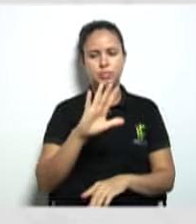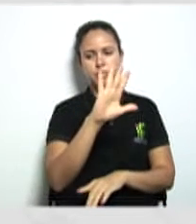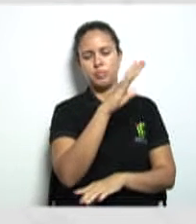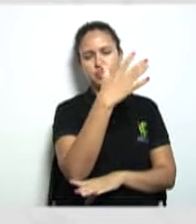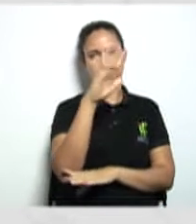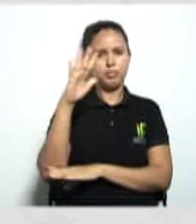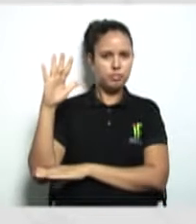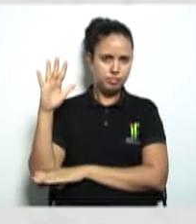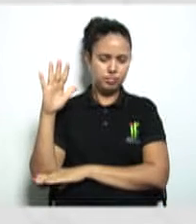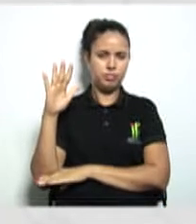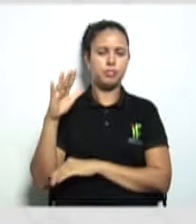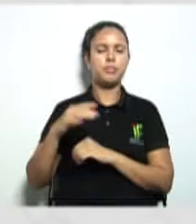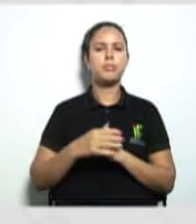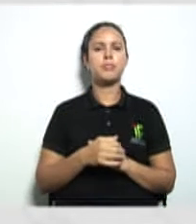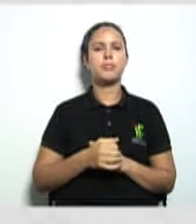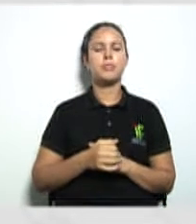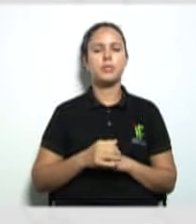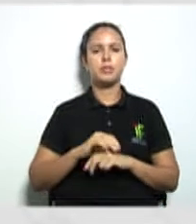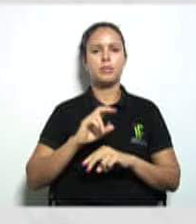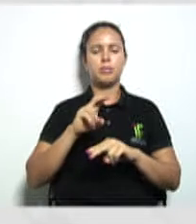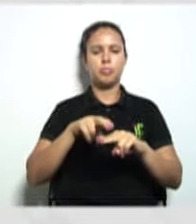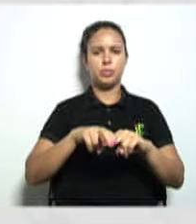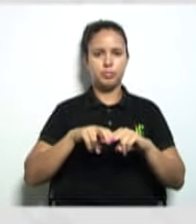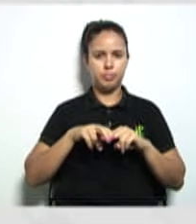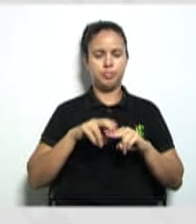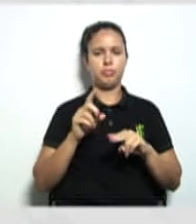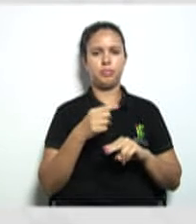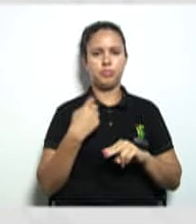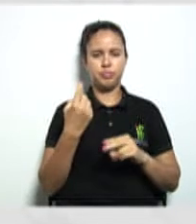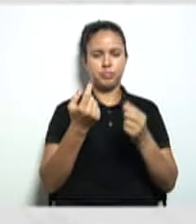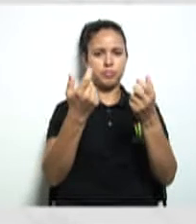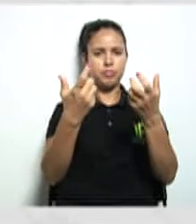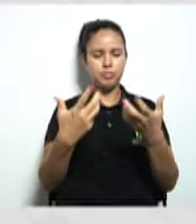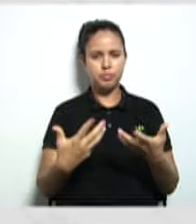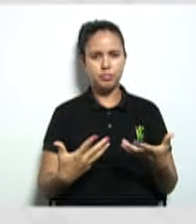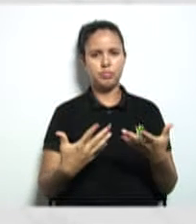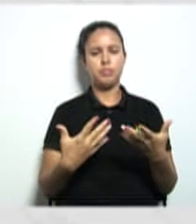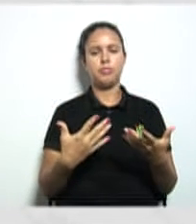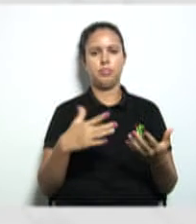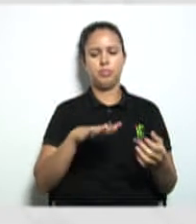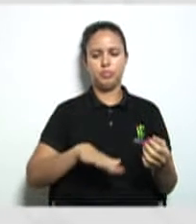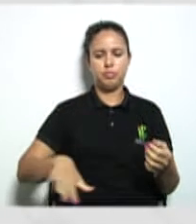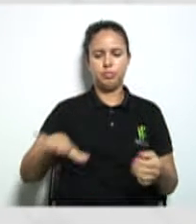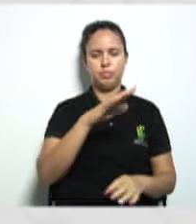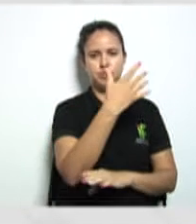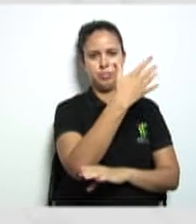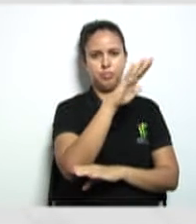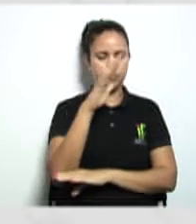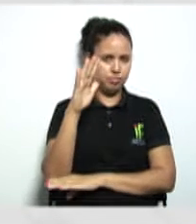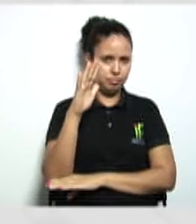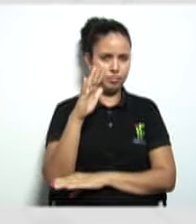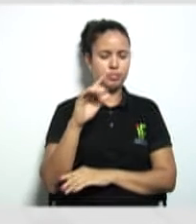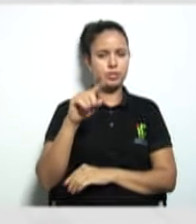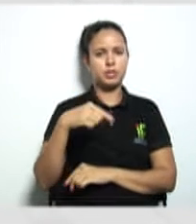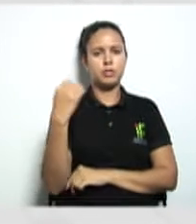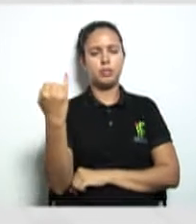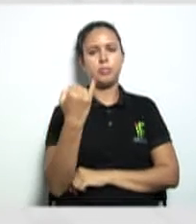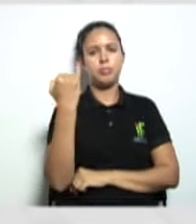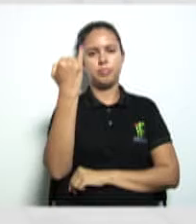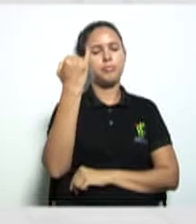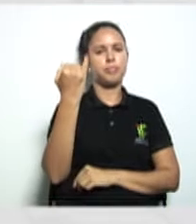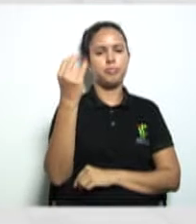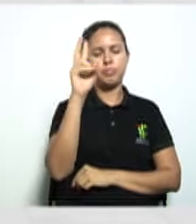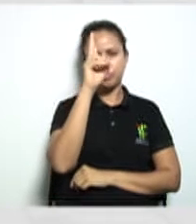ambiental. Por isso que nós falamos muito sobre essa questão do meio ambiente, né? É importante